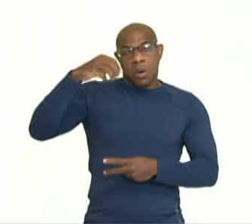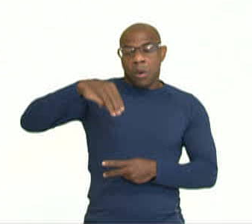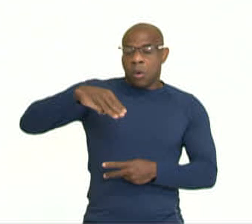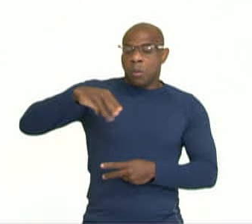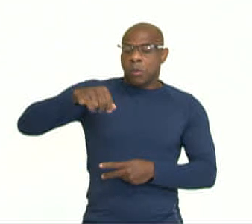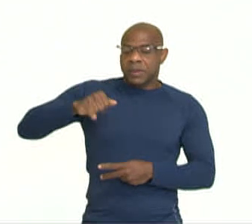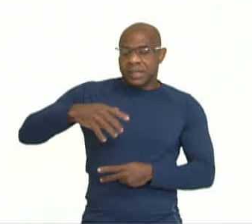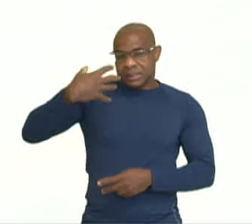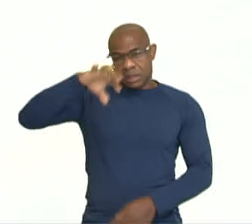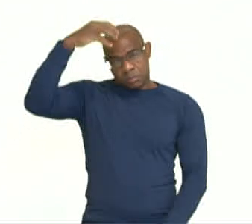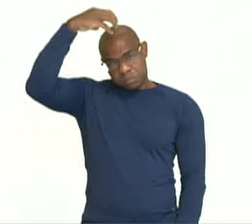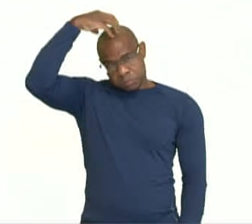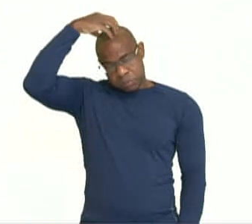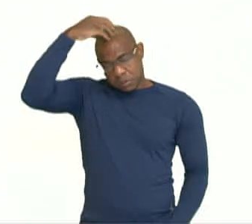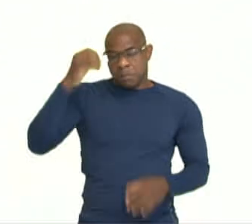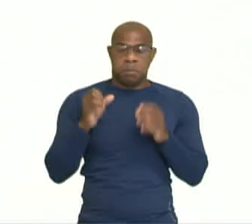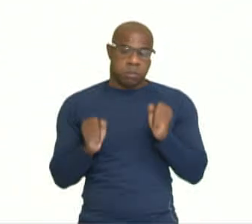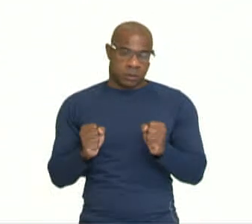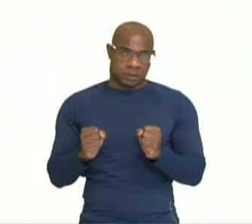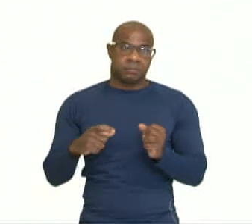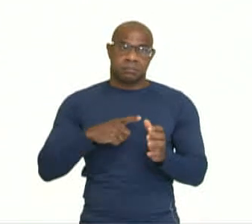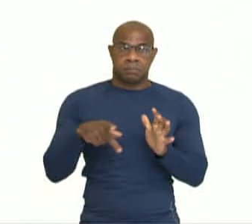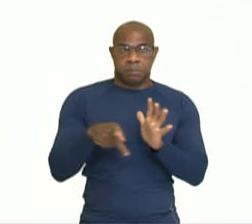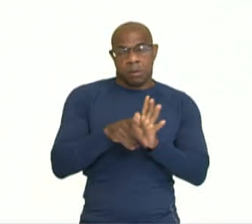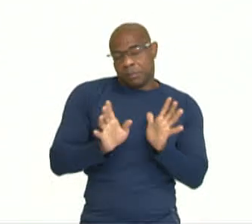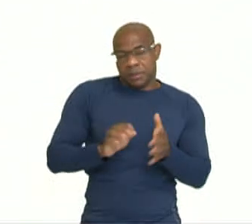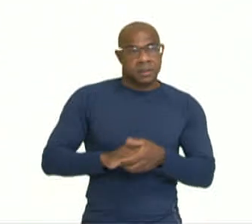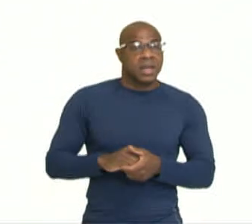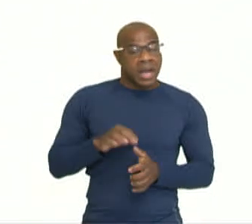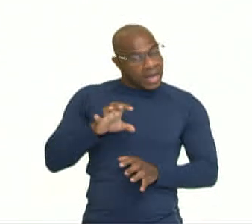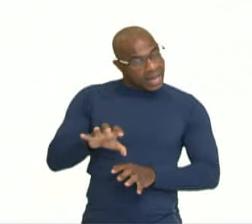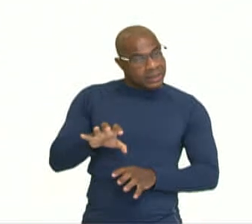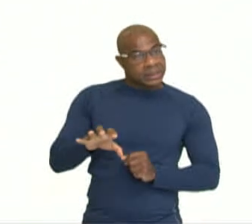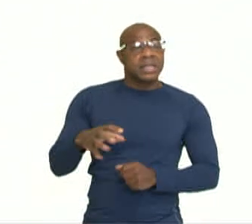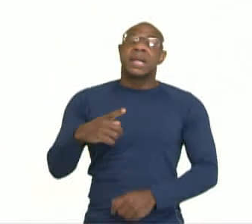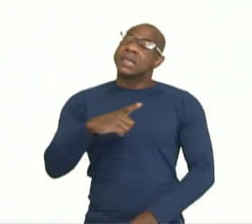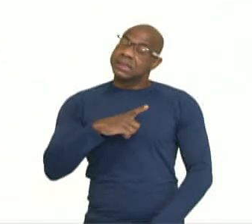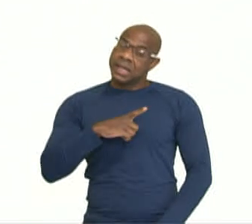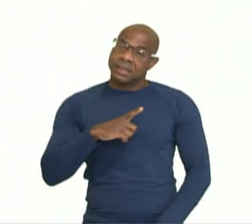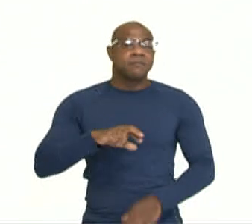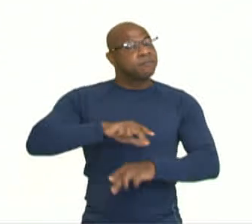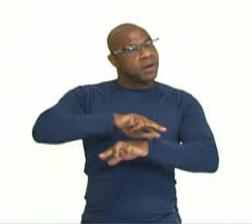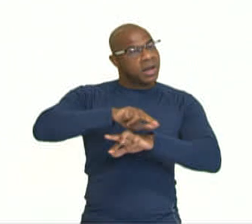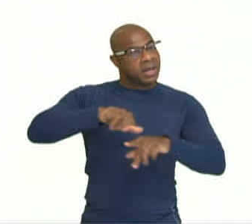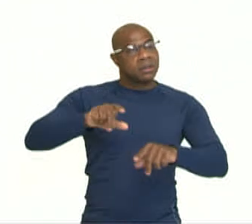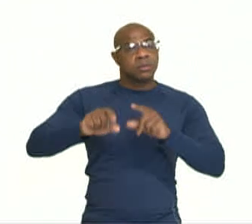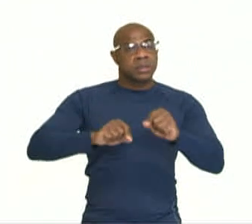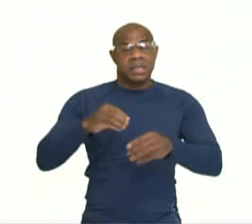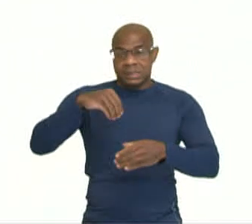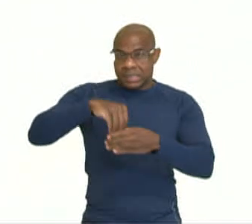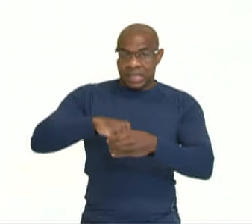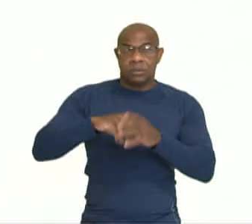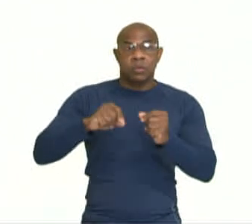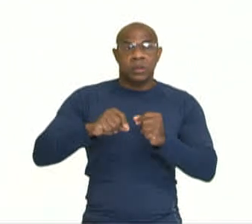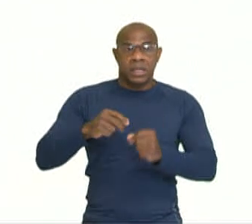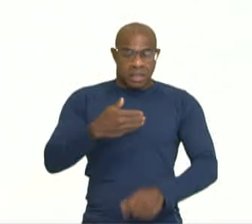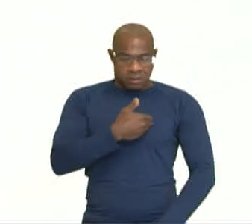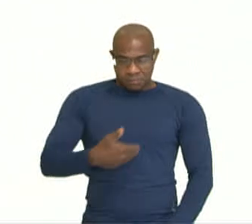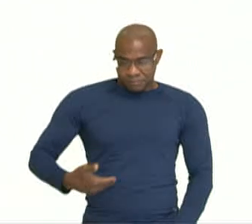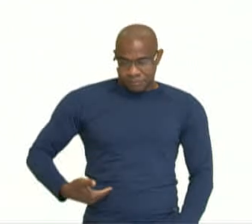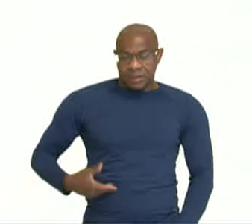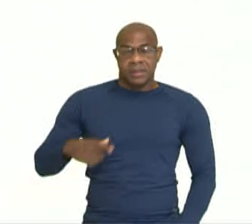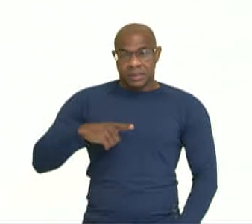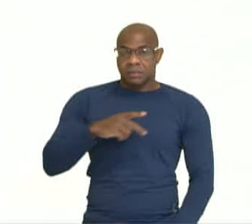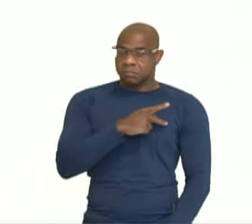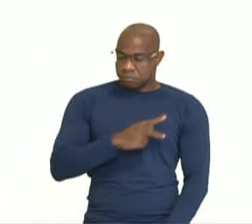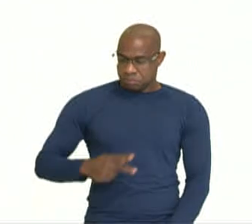de um monarca ou um governante. Dessa forma, ainda existem derivações. Dentro da república, nós podemos ter uma